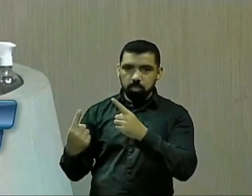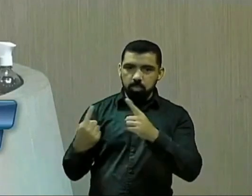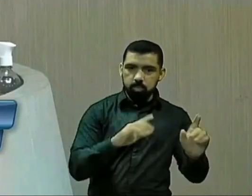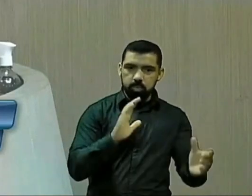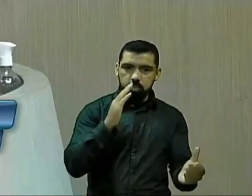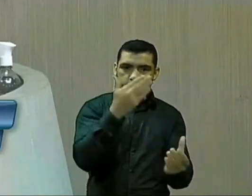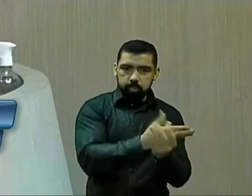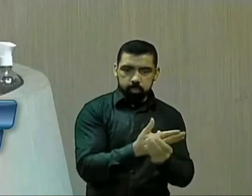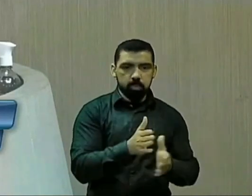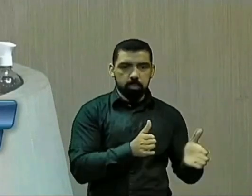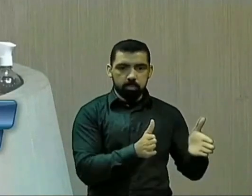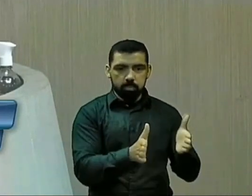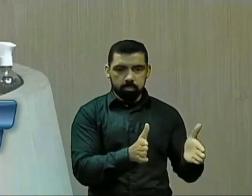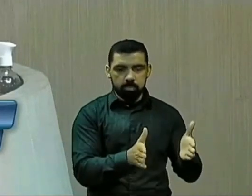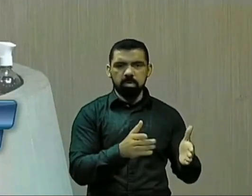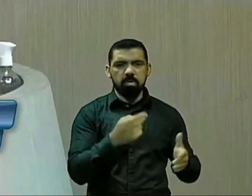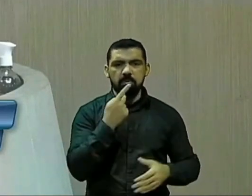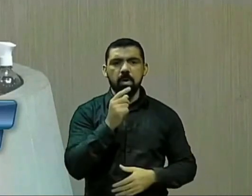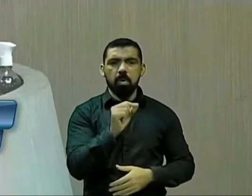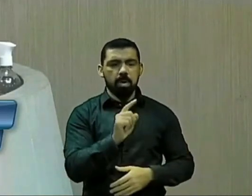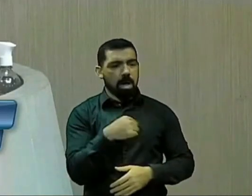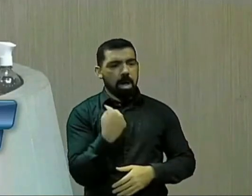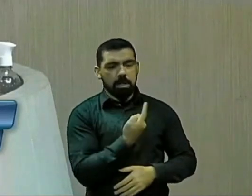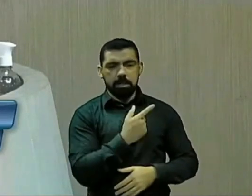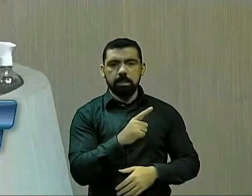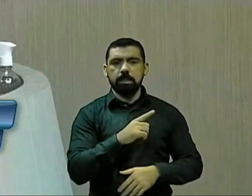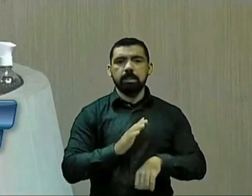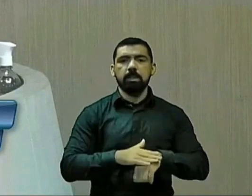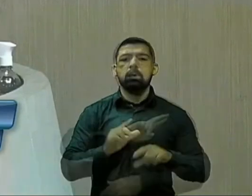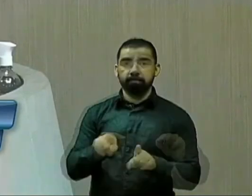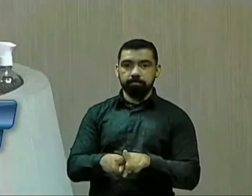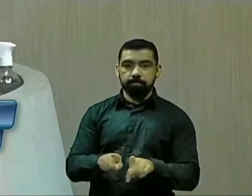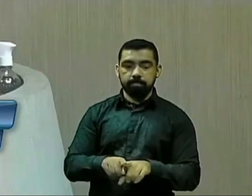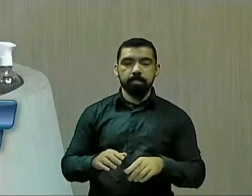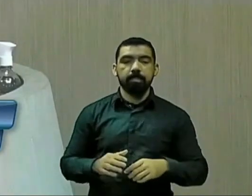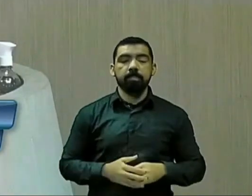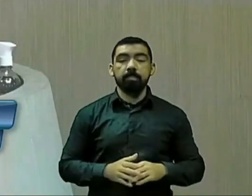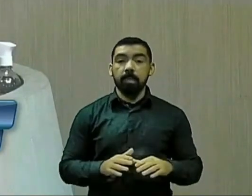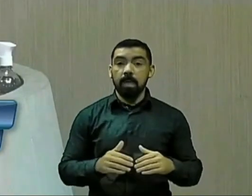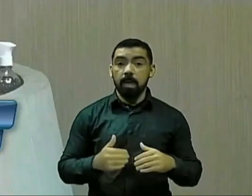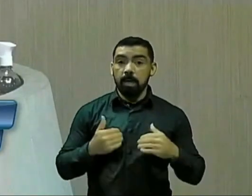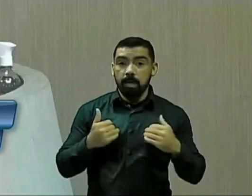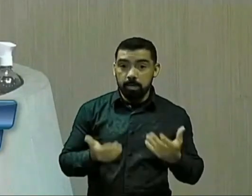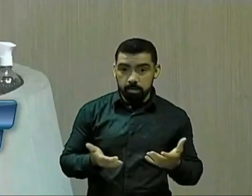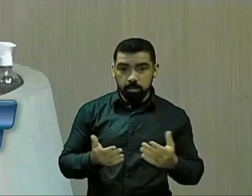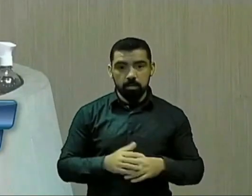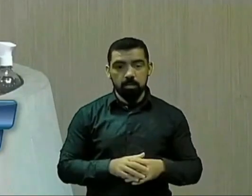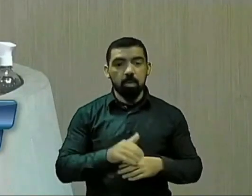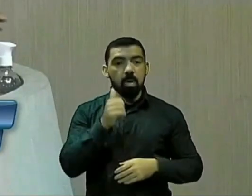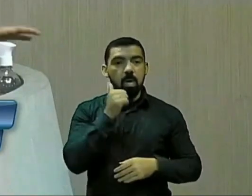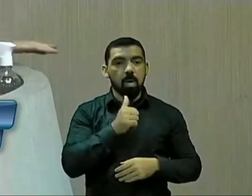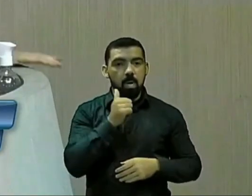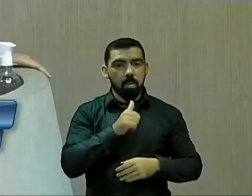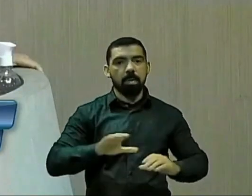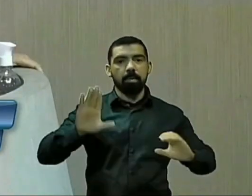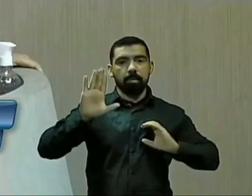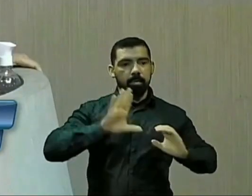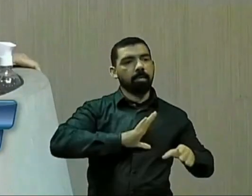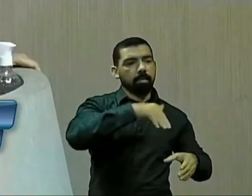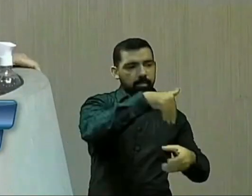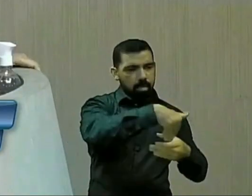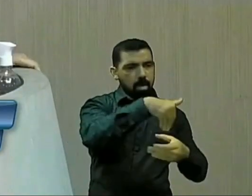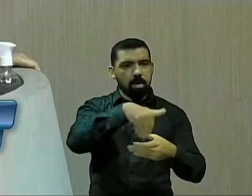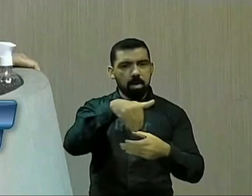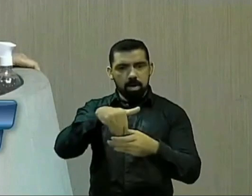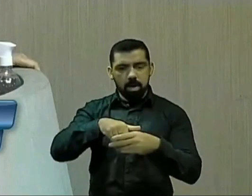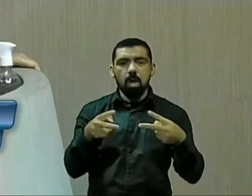alegando que teríamos candidaturas laranjas. Ora, vejam os senhores, todas elas foram votadas. As duas últimas que